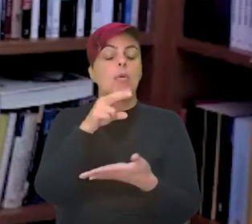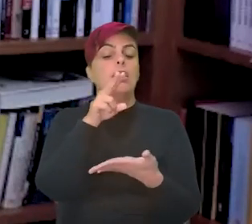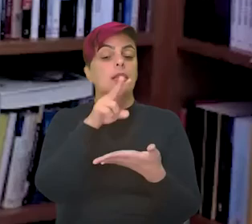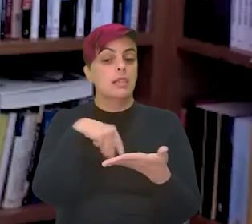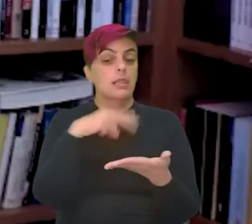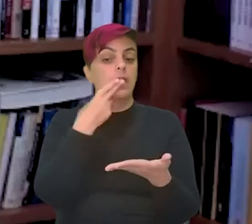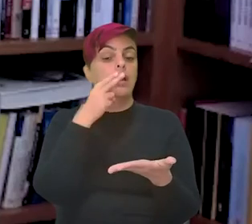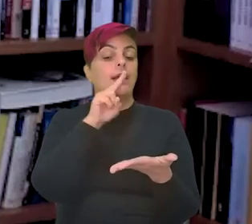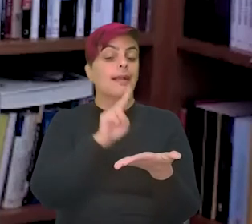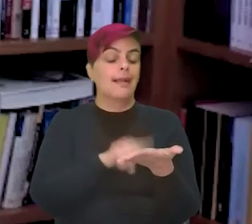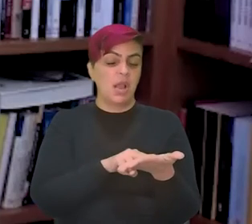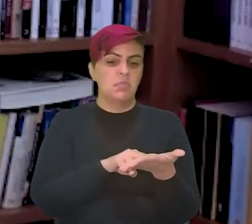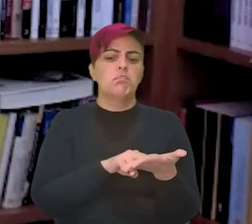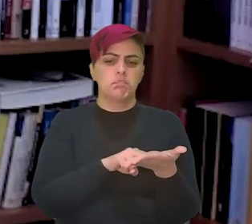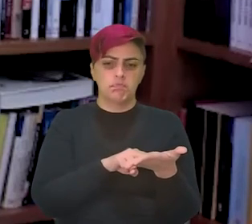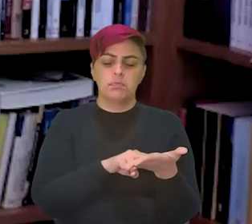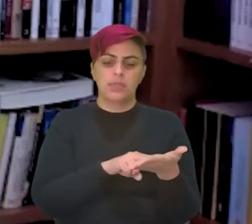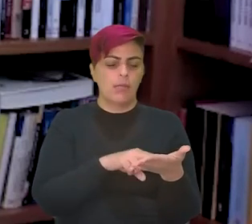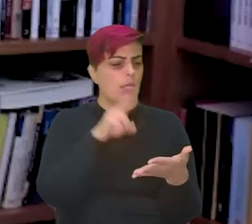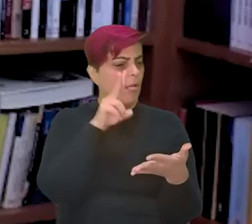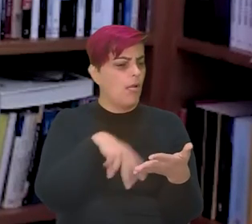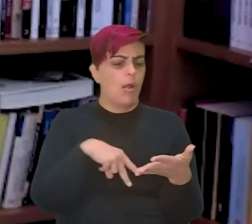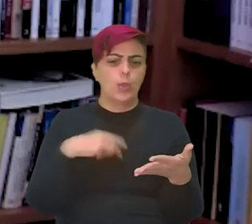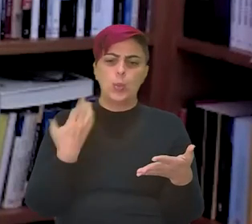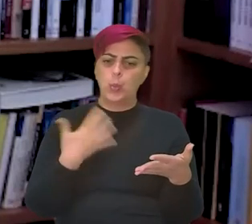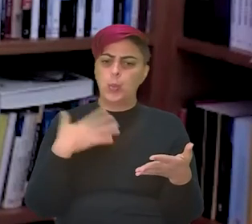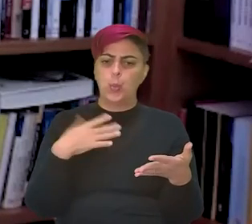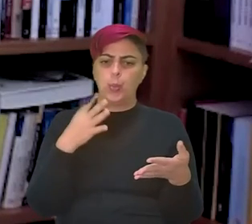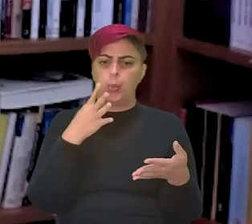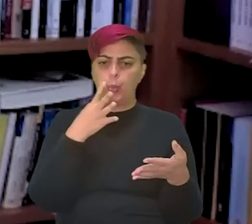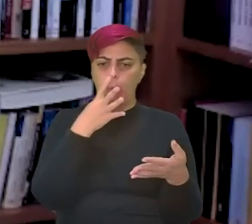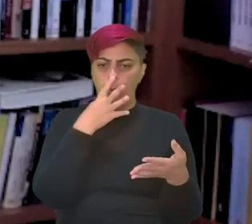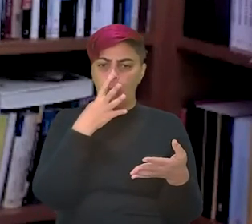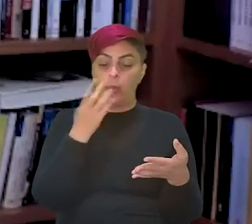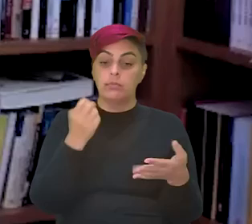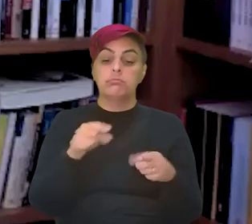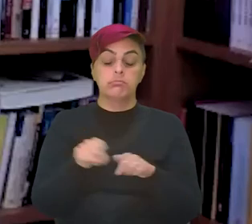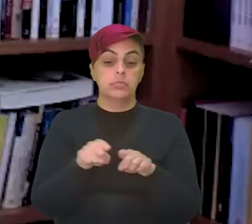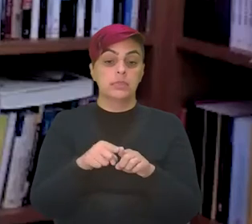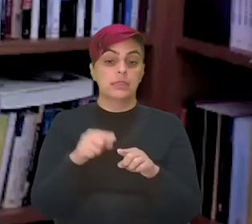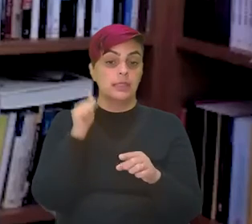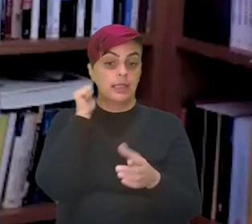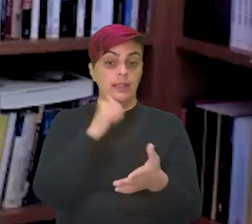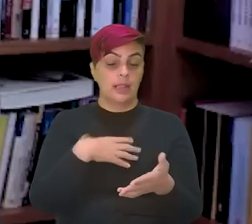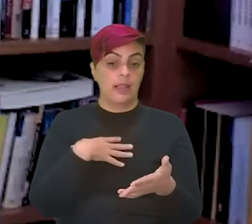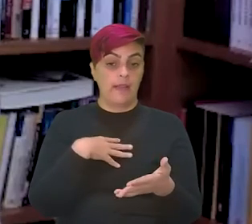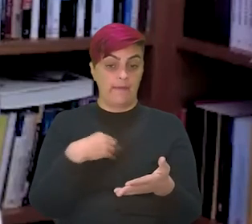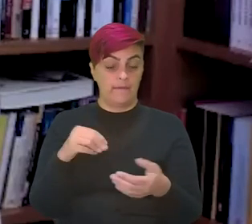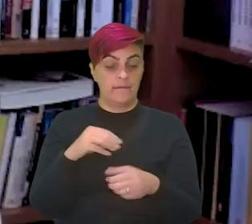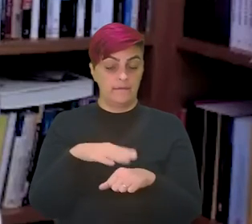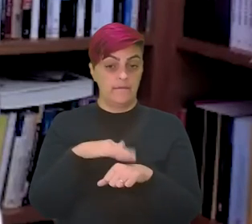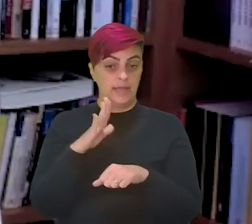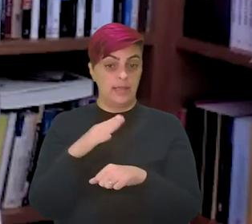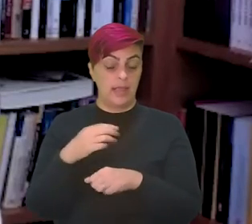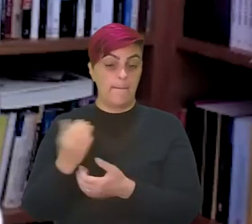as cartas entre os dois, uma leitura fascinante, fascinante. E a própria filha, a filha